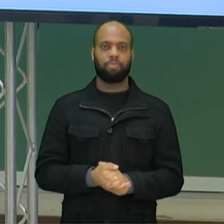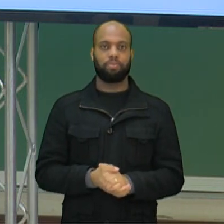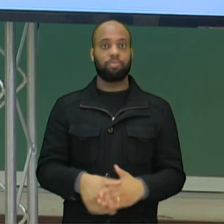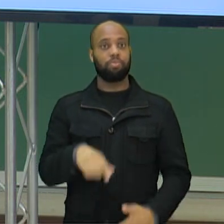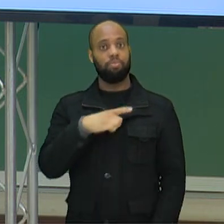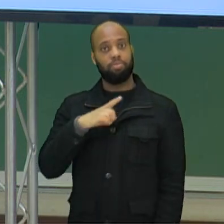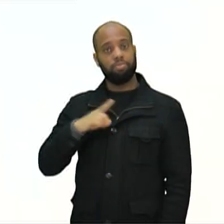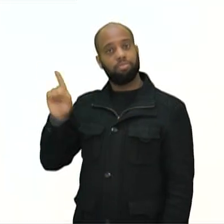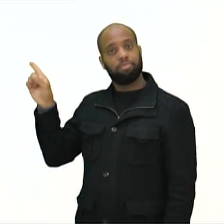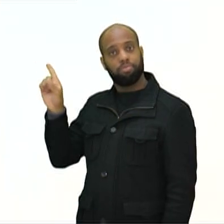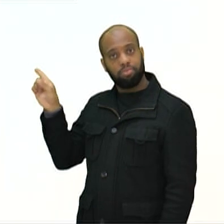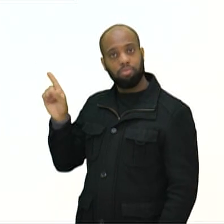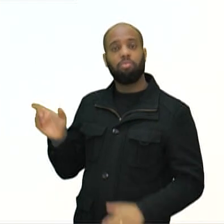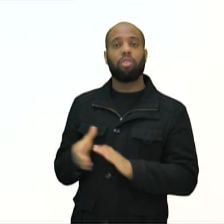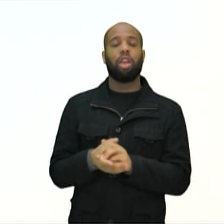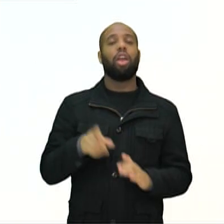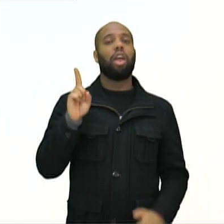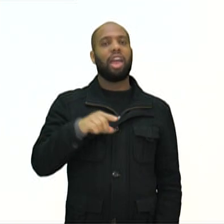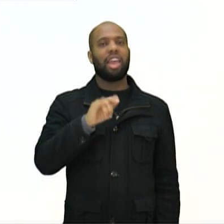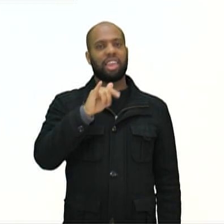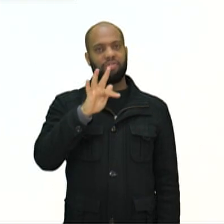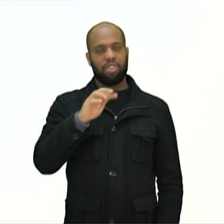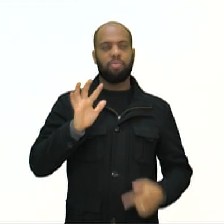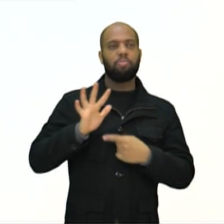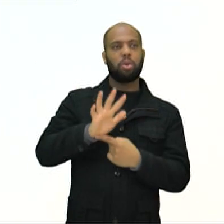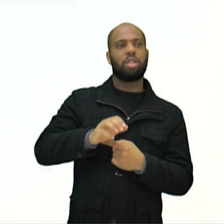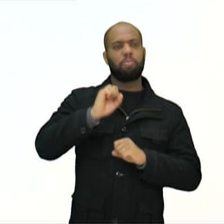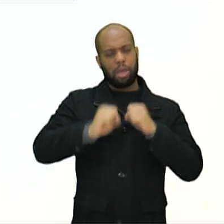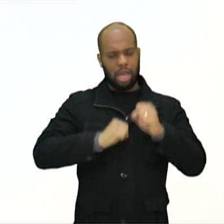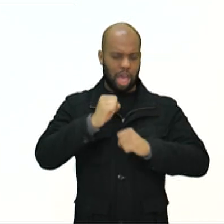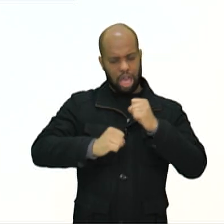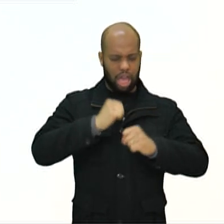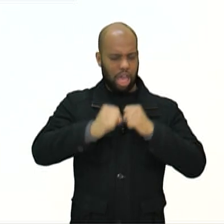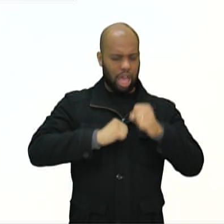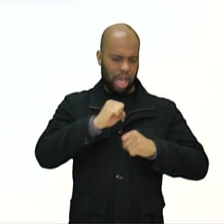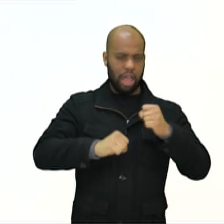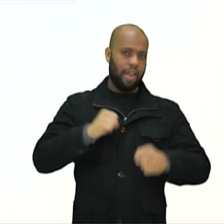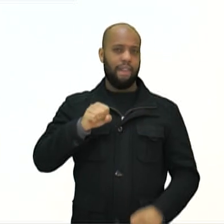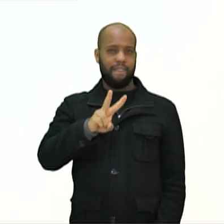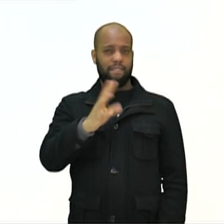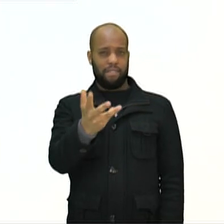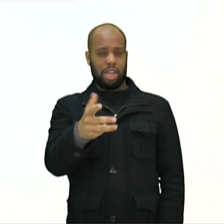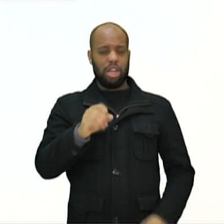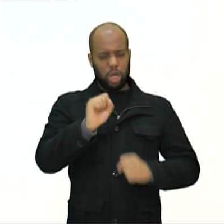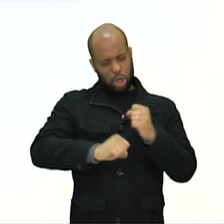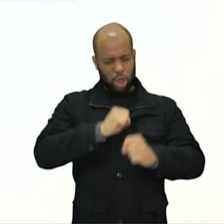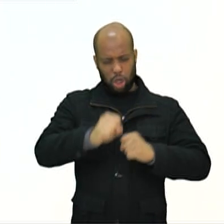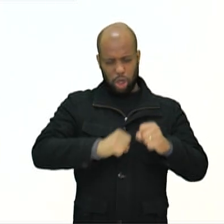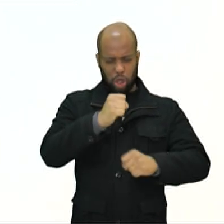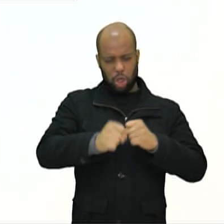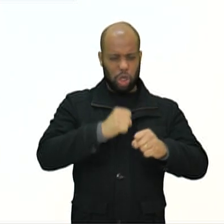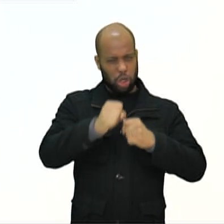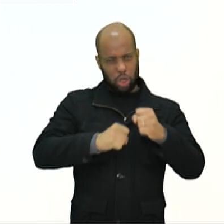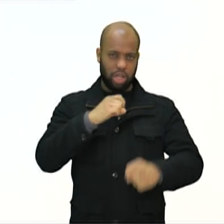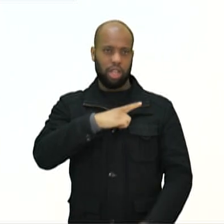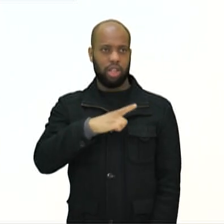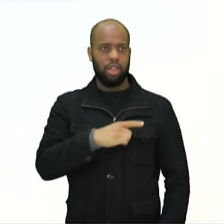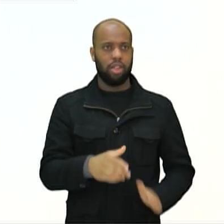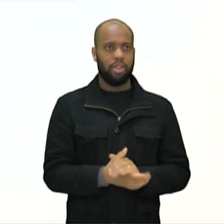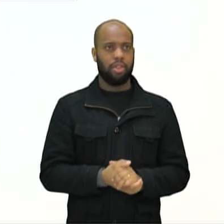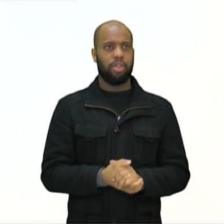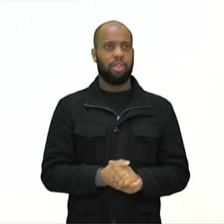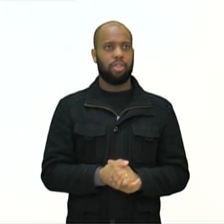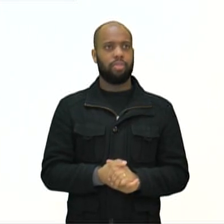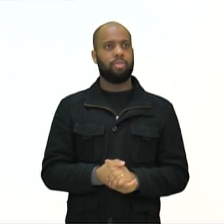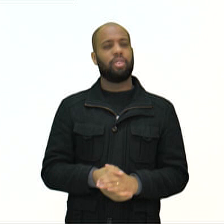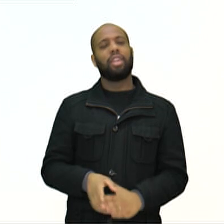Temos aqui um GIF de um indivíduo correndo numa intensidade máxima numa esteira.